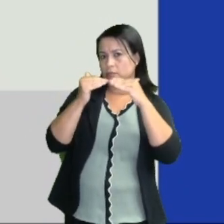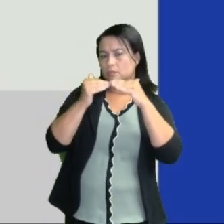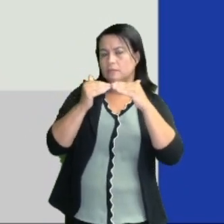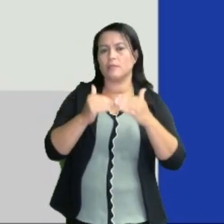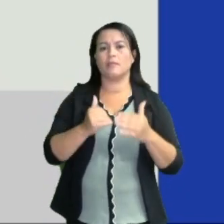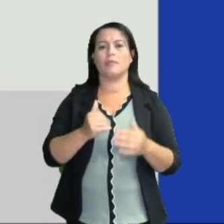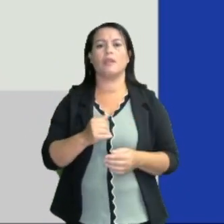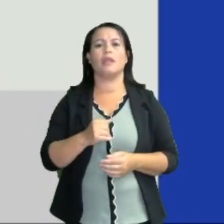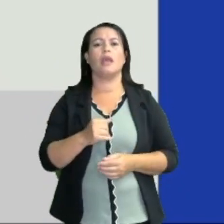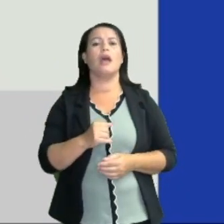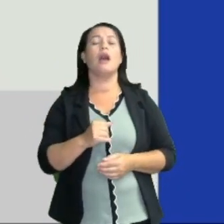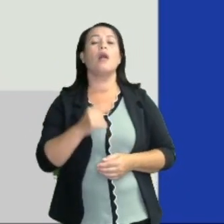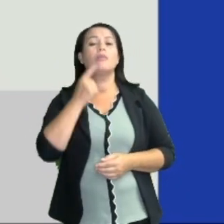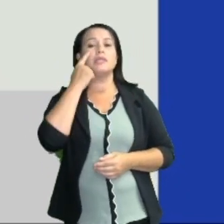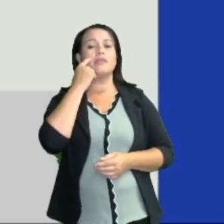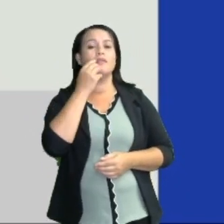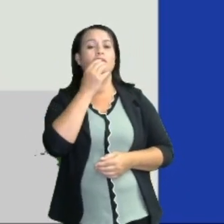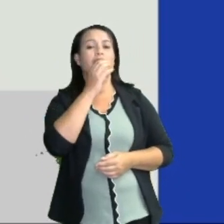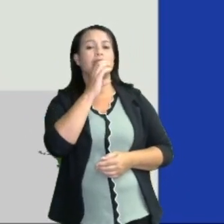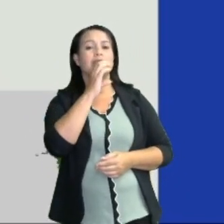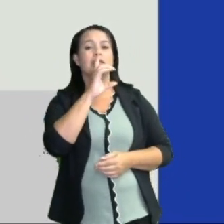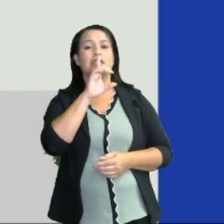Ó,